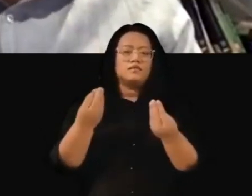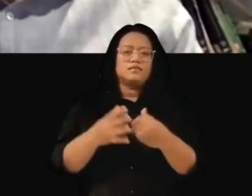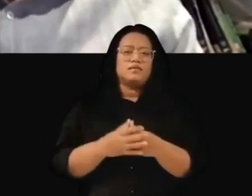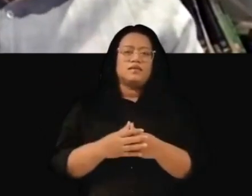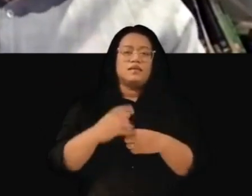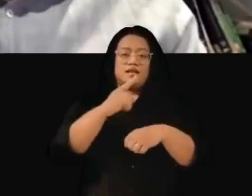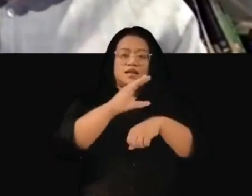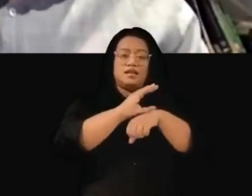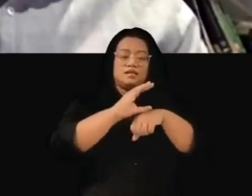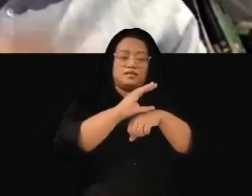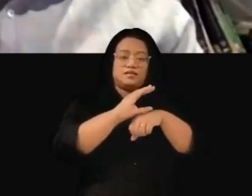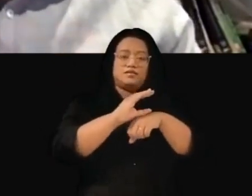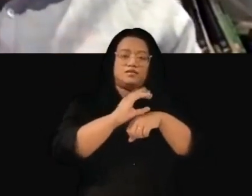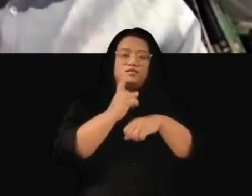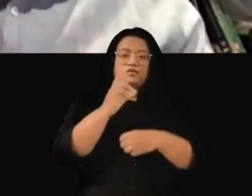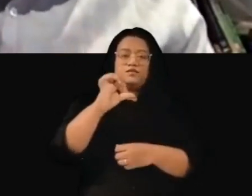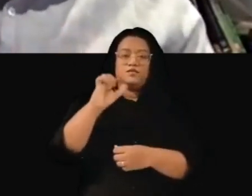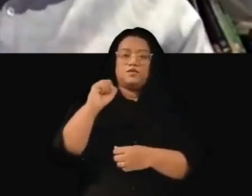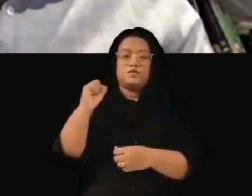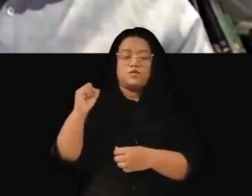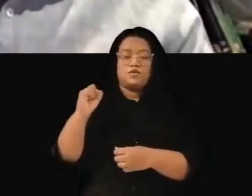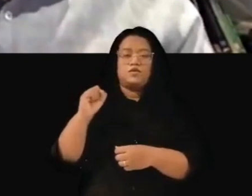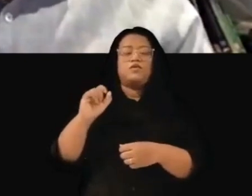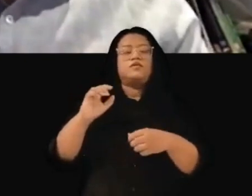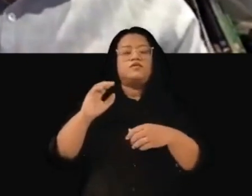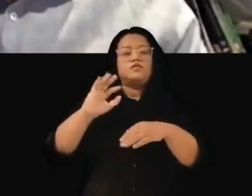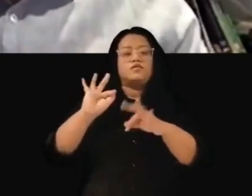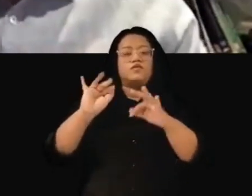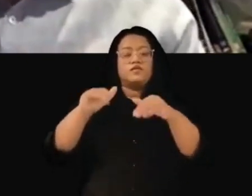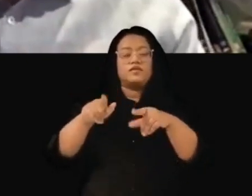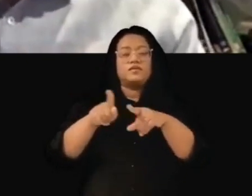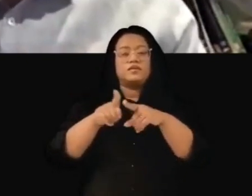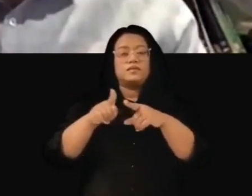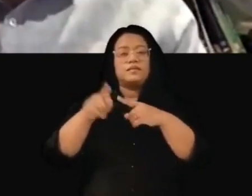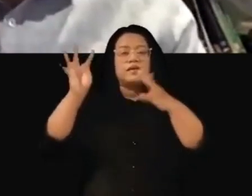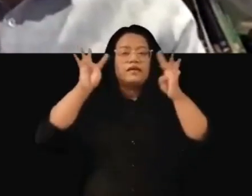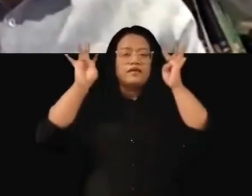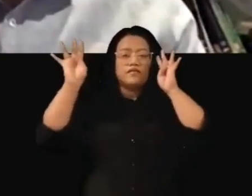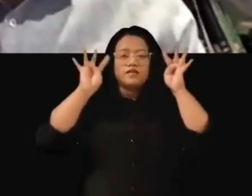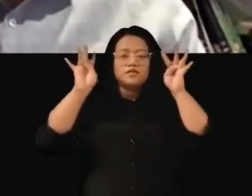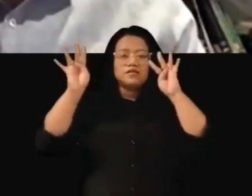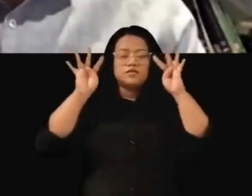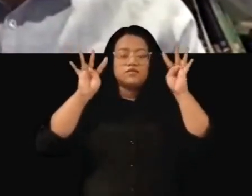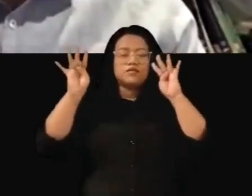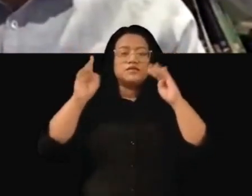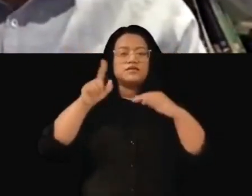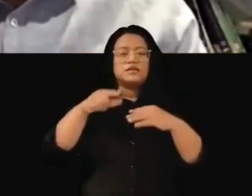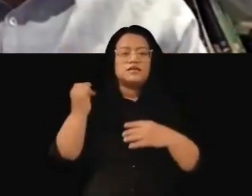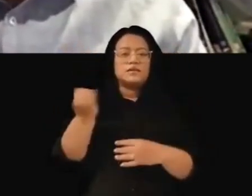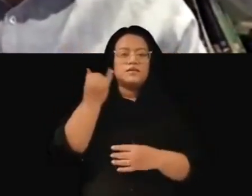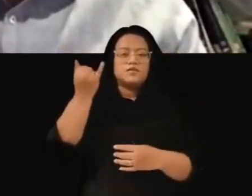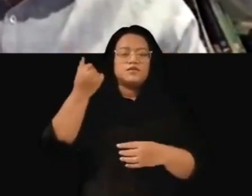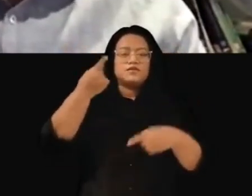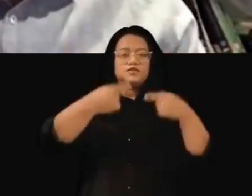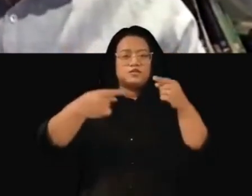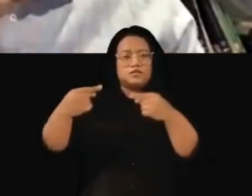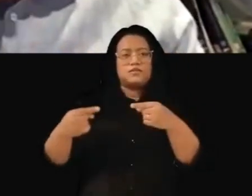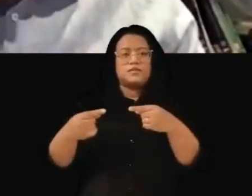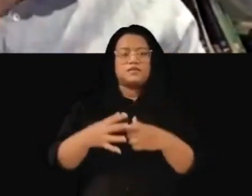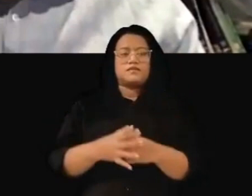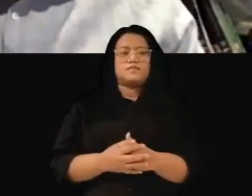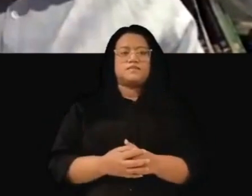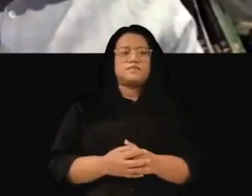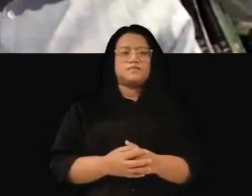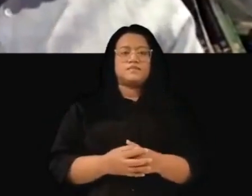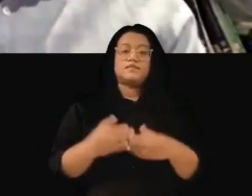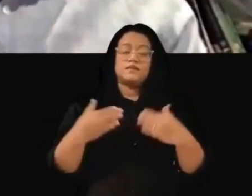Constituição de 88. E, ao final, apontar umas reflexões que eu gostaria de deixar para o debate, né? Então,